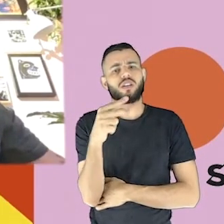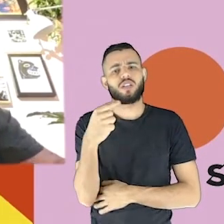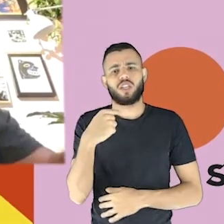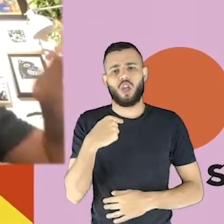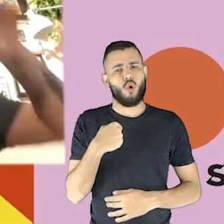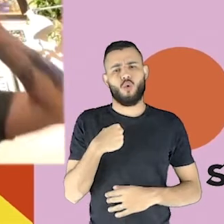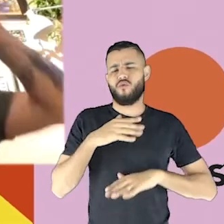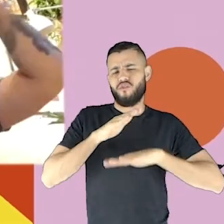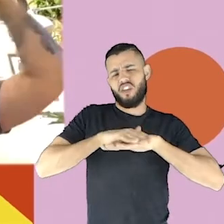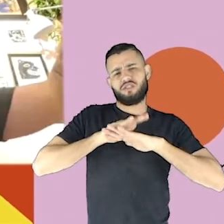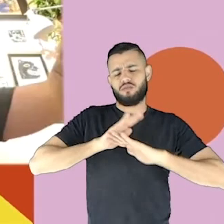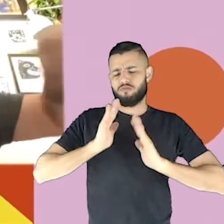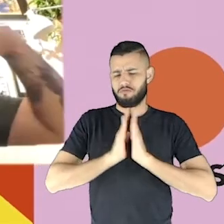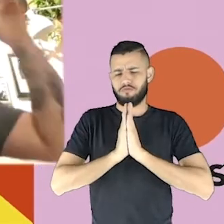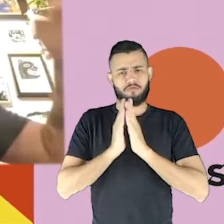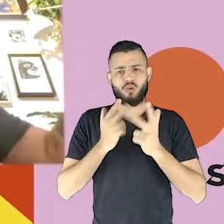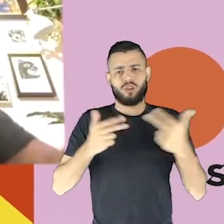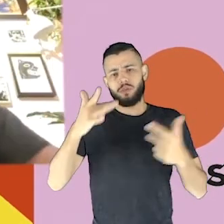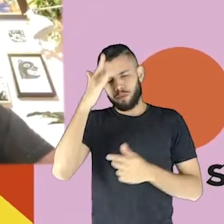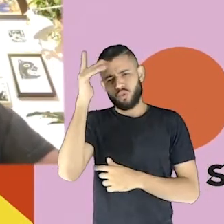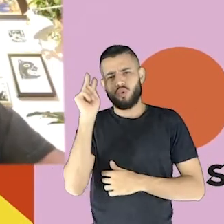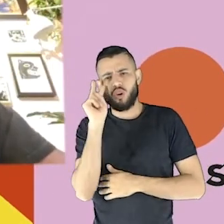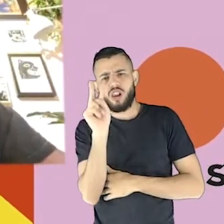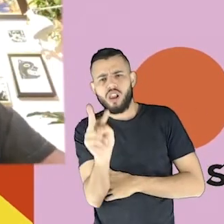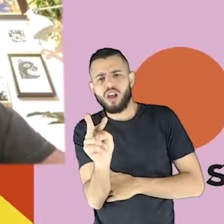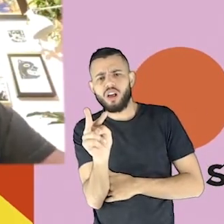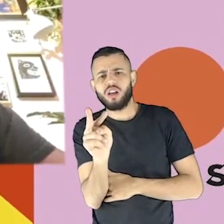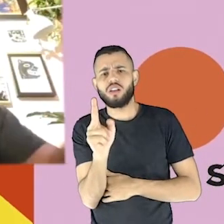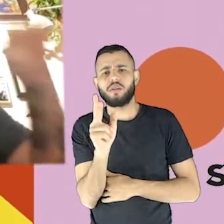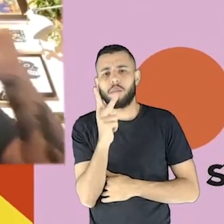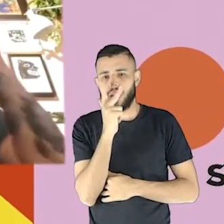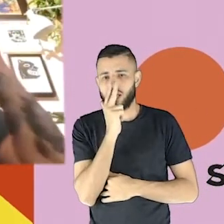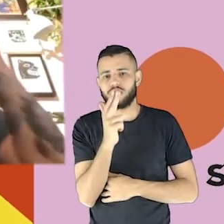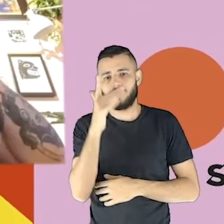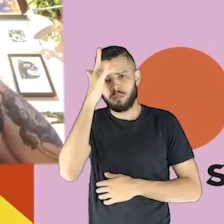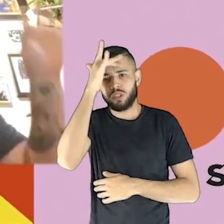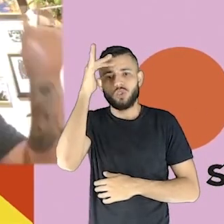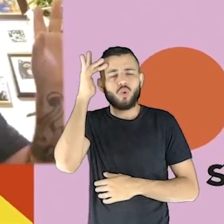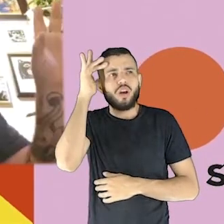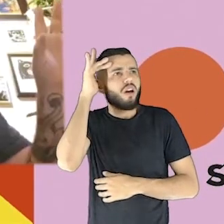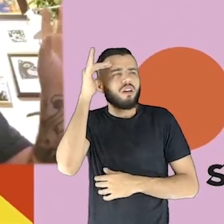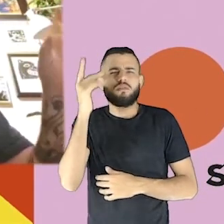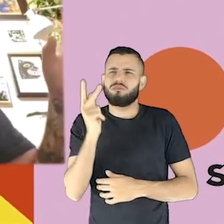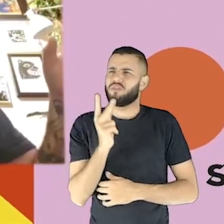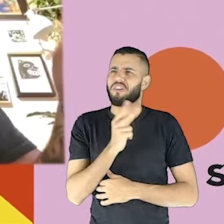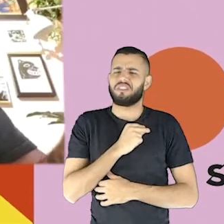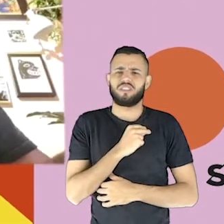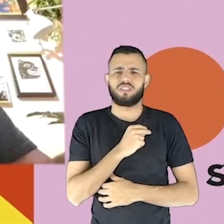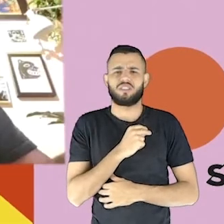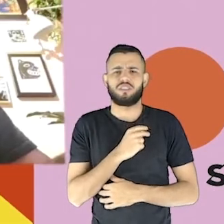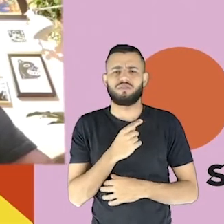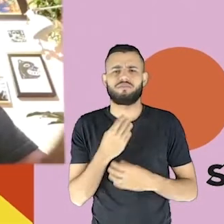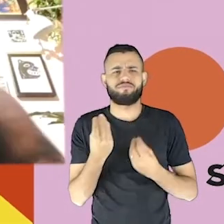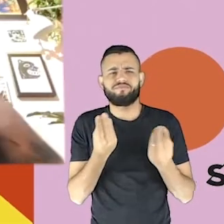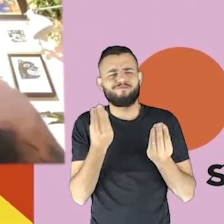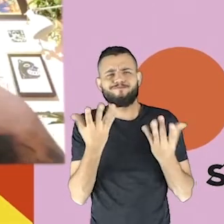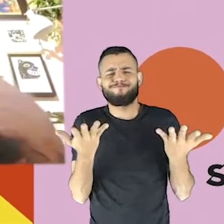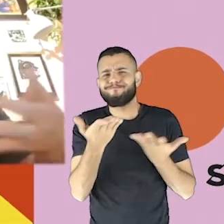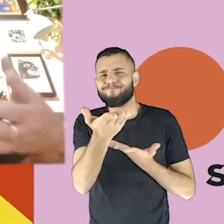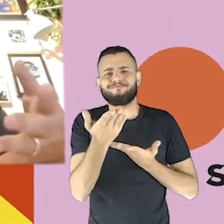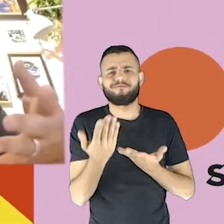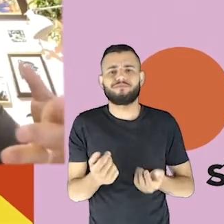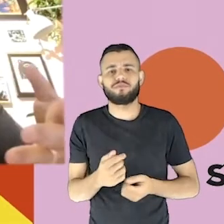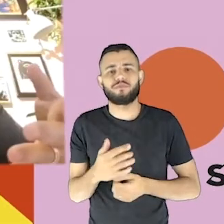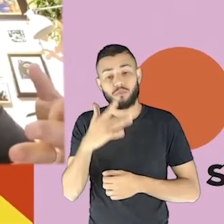eu tô fazendo uma postura, e tipo, e ela olhar e dizer, a impressão que eu tenho é que ela fica mesmo, nossa, as pessoas se